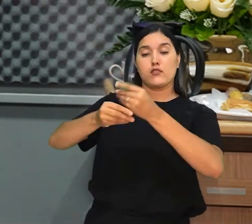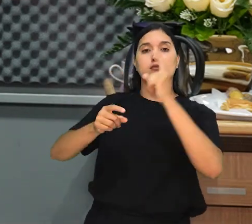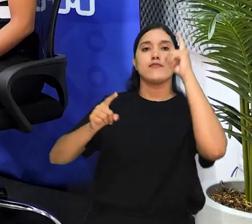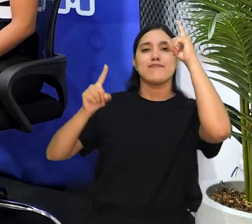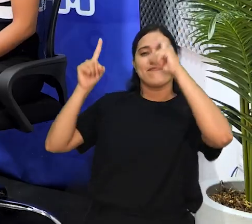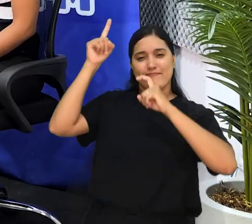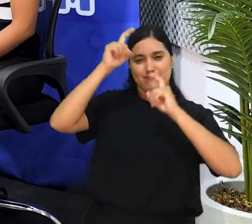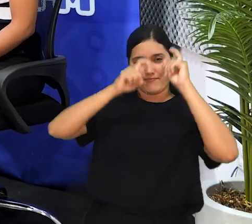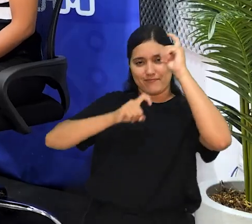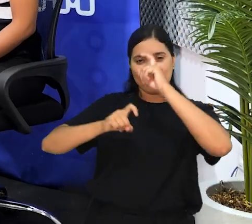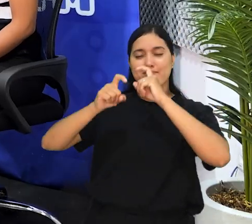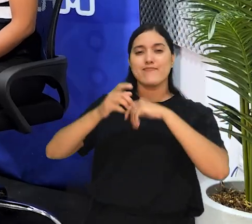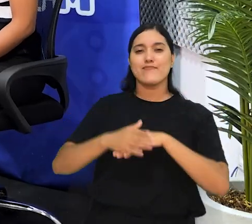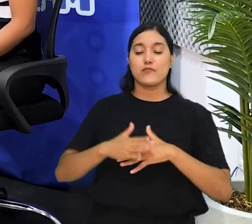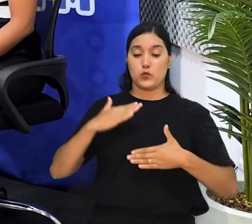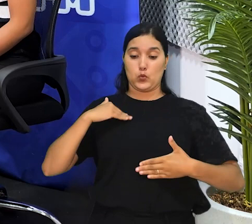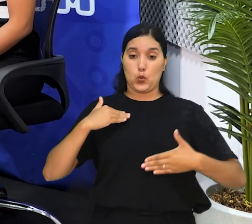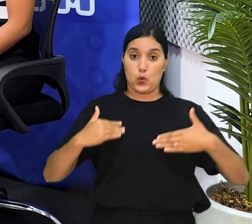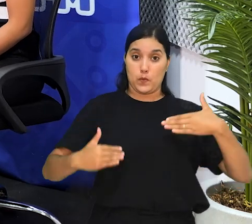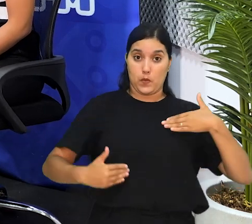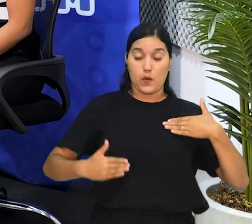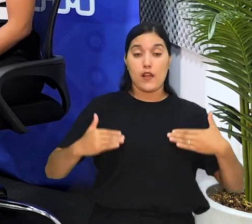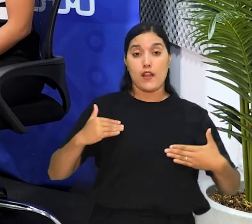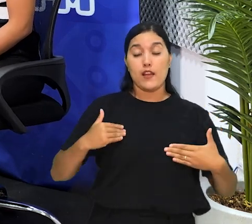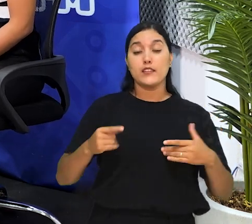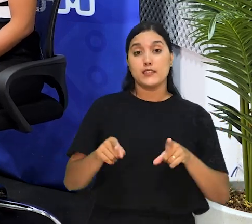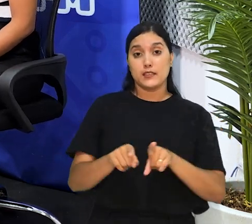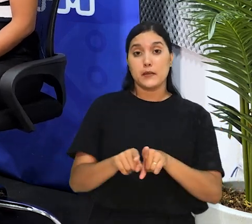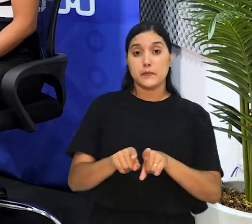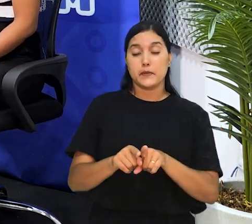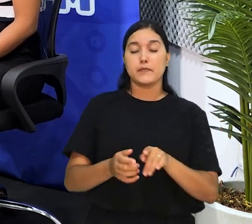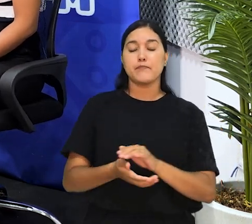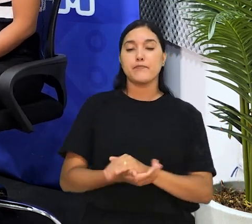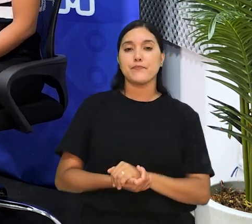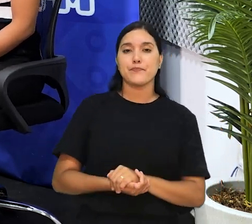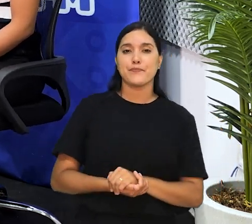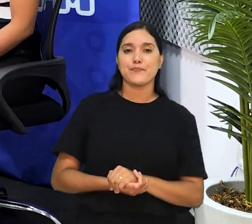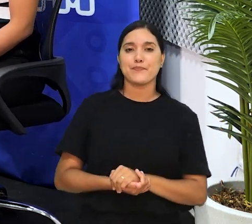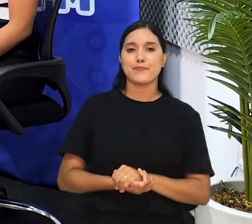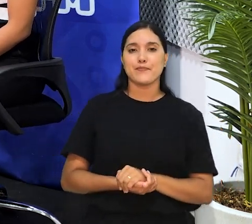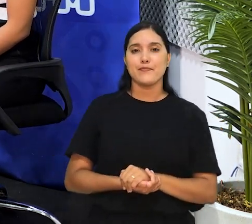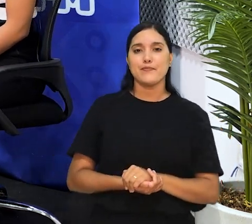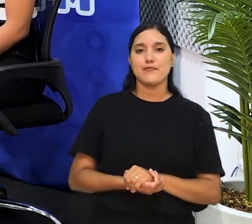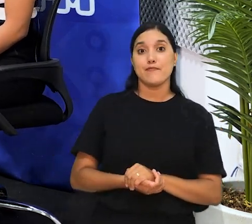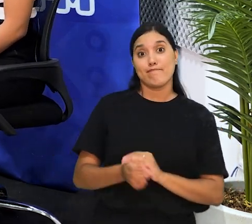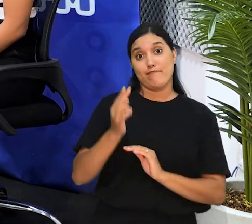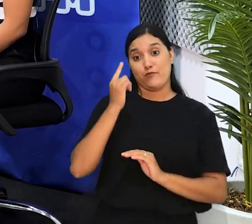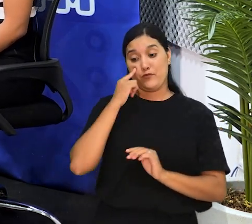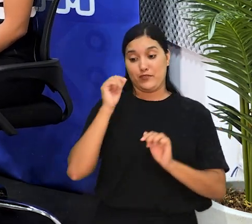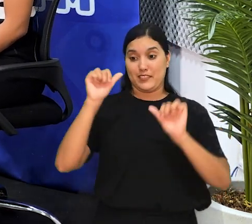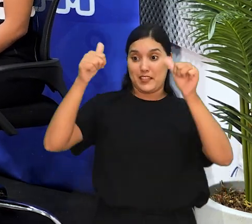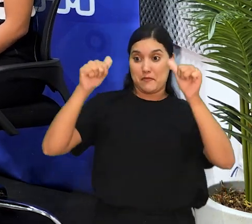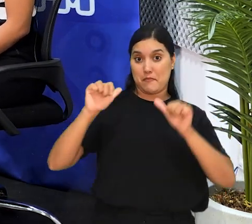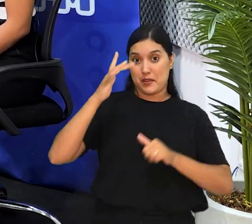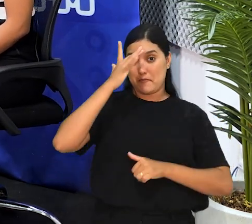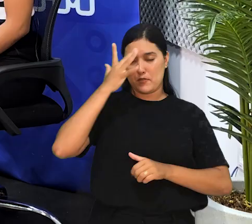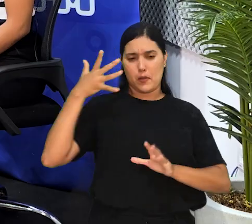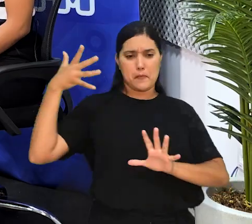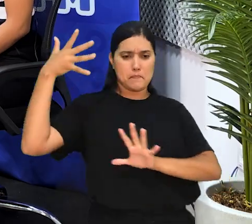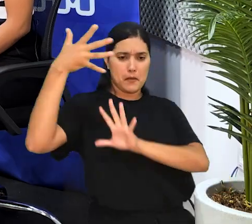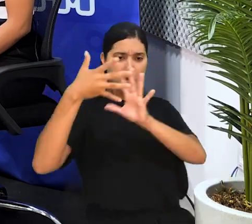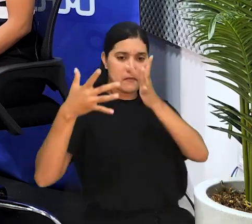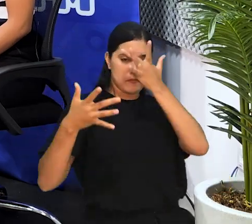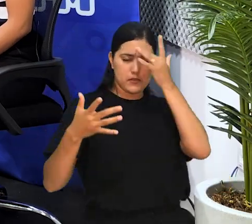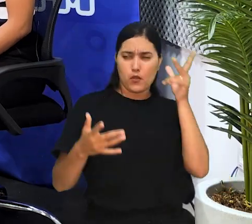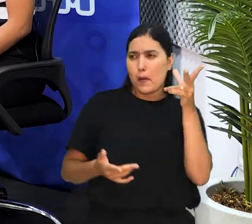questão da expressão faciais, corporais. Nesse caso aqui, né, de quem fala e de quem escuta, é muito importante.